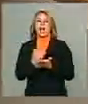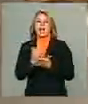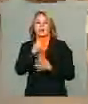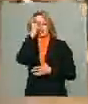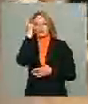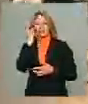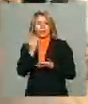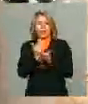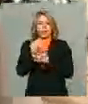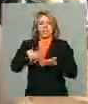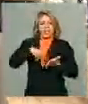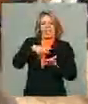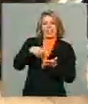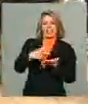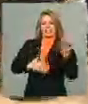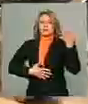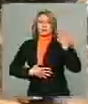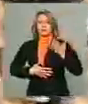muito